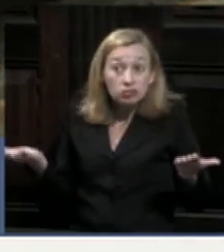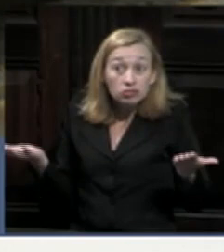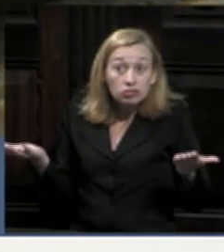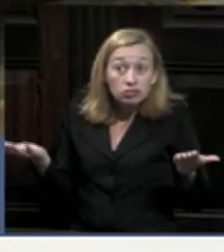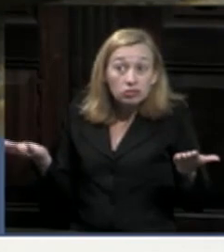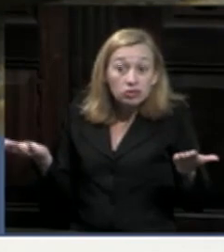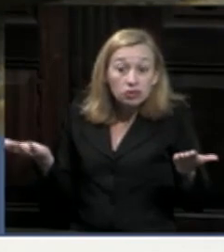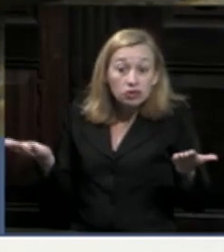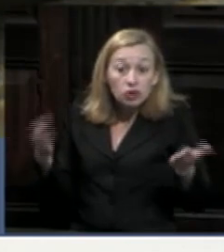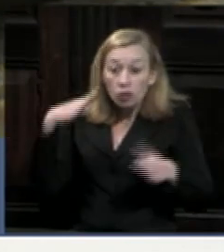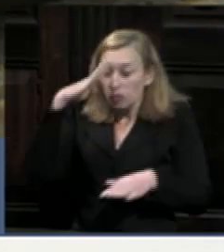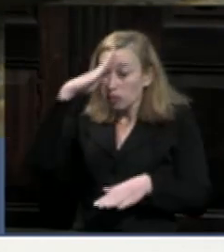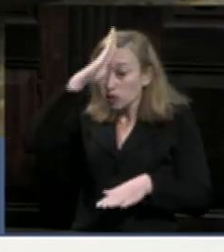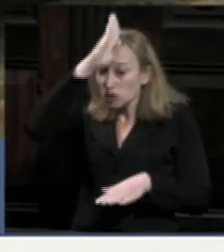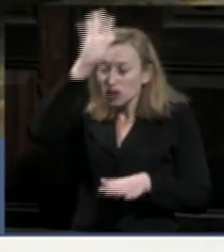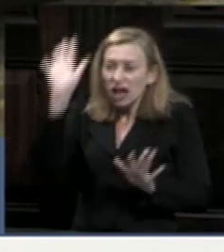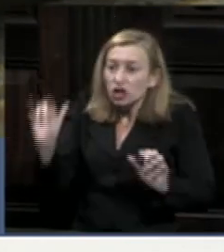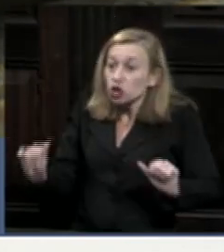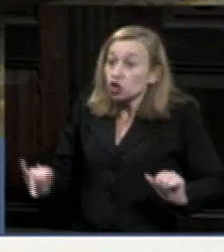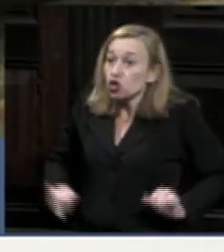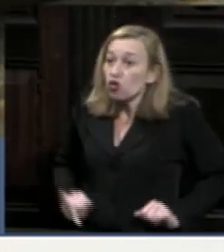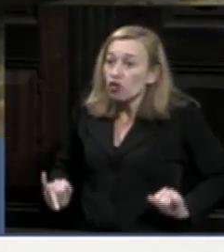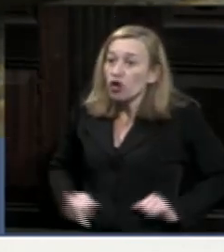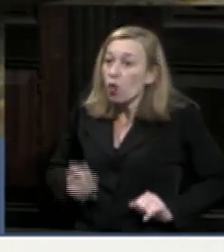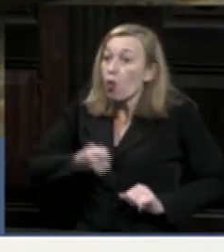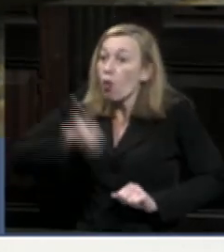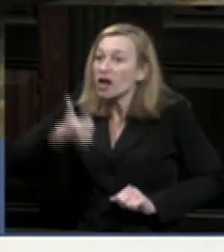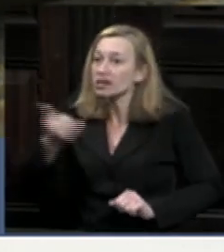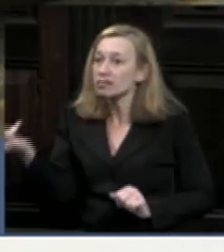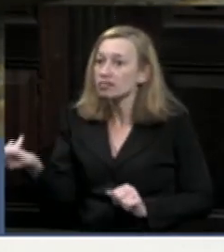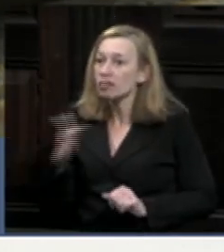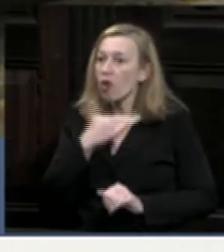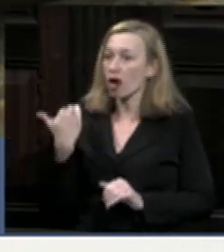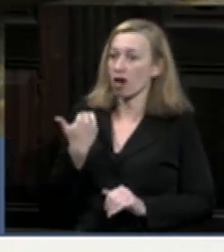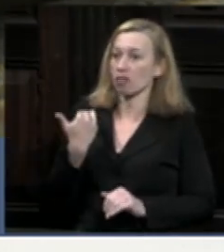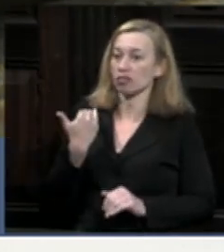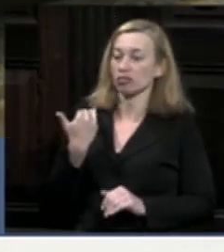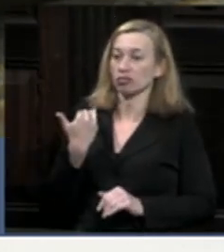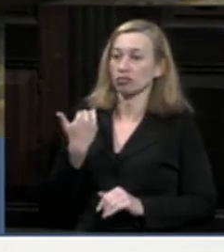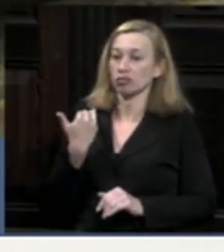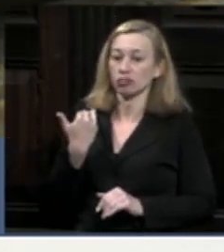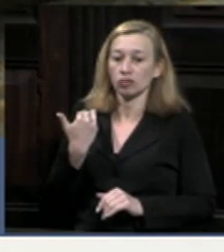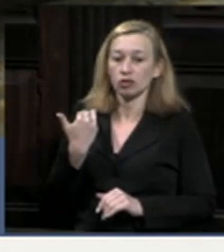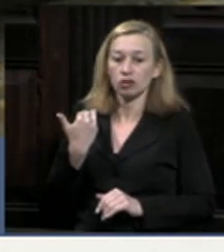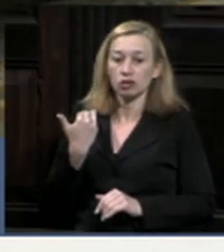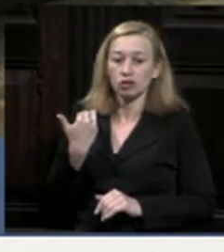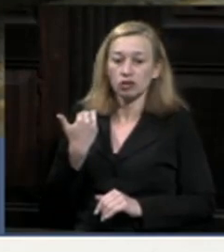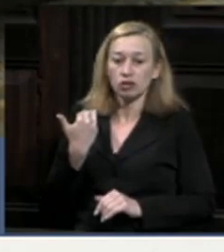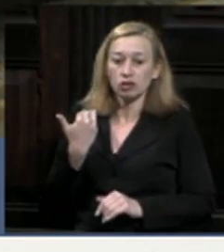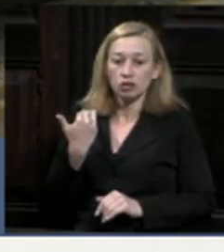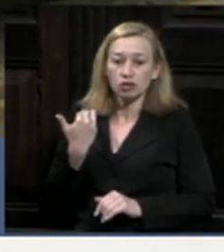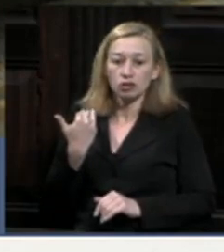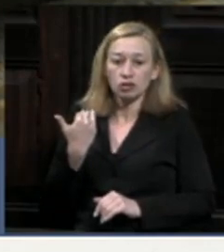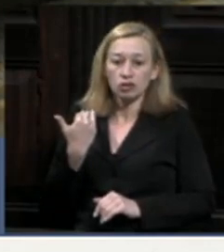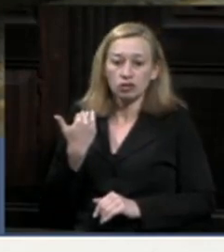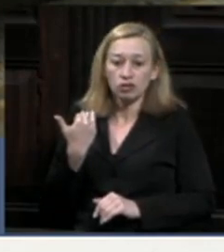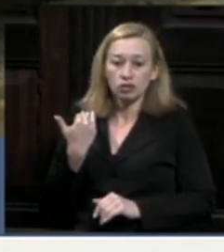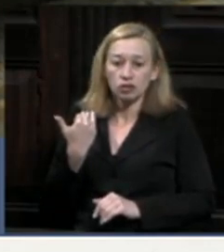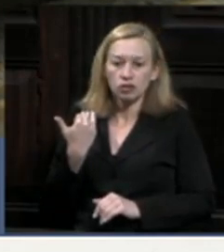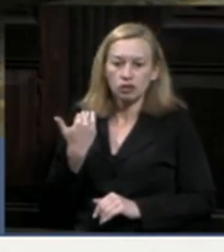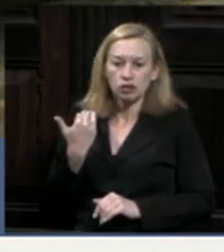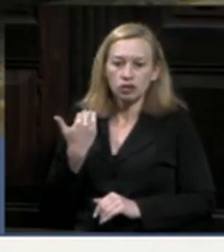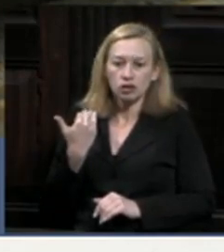bolsonaro não sofreu um atentado já pensou se fosse